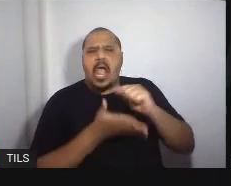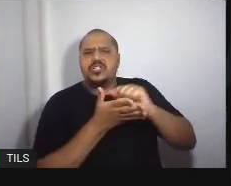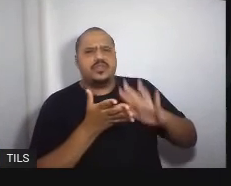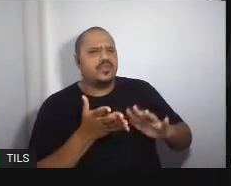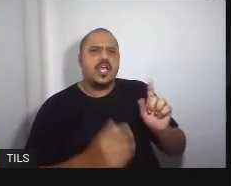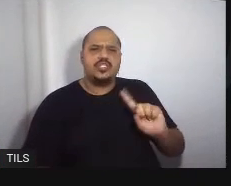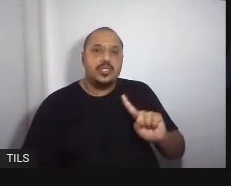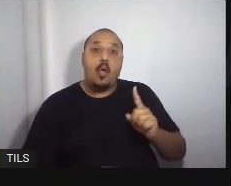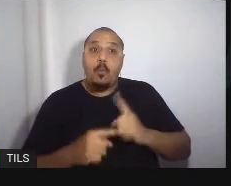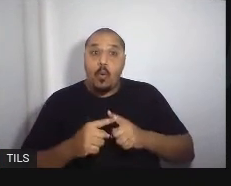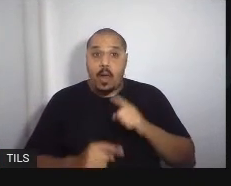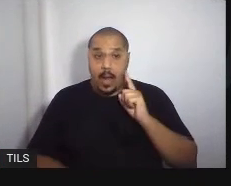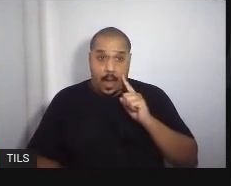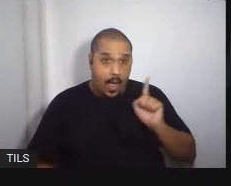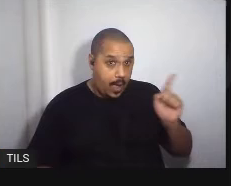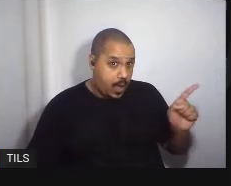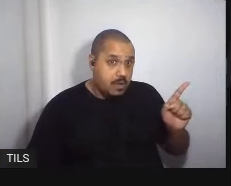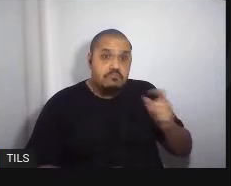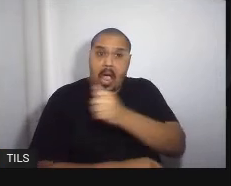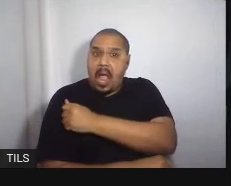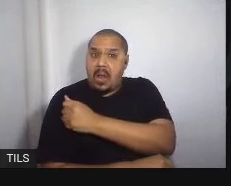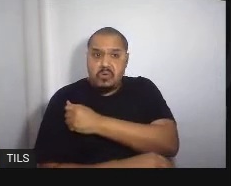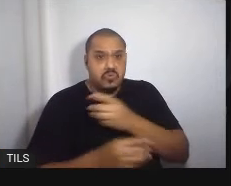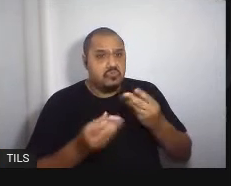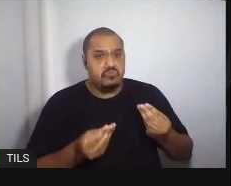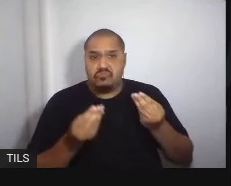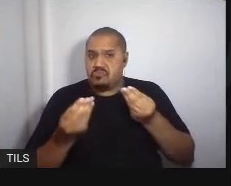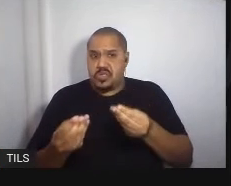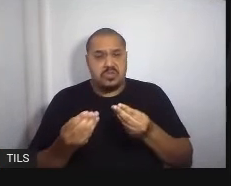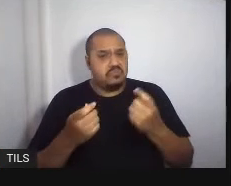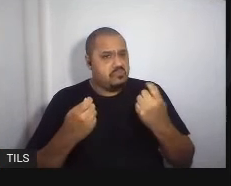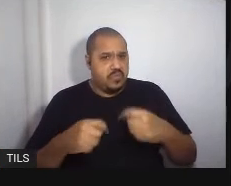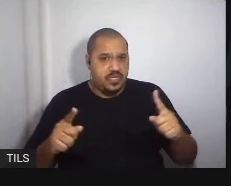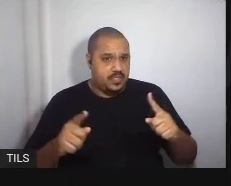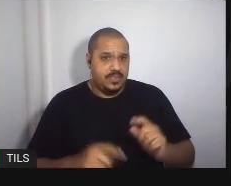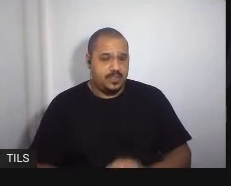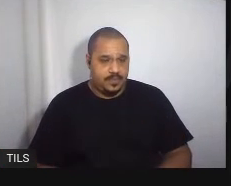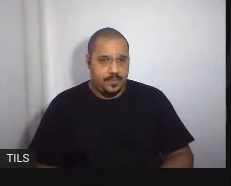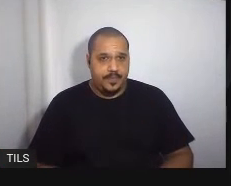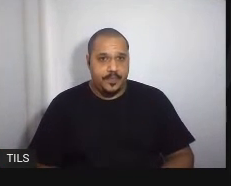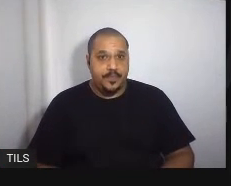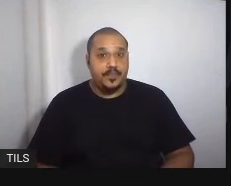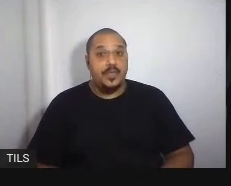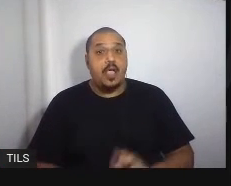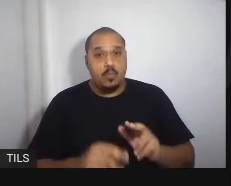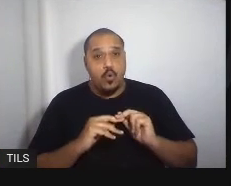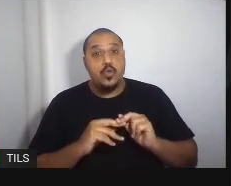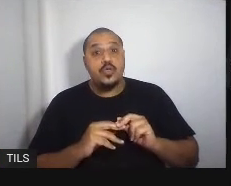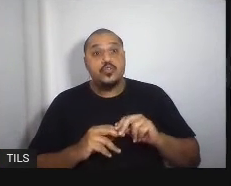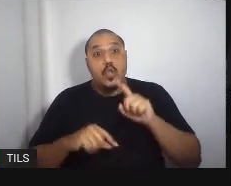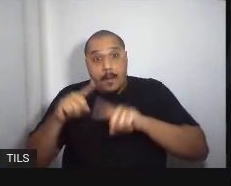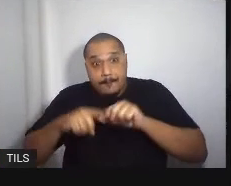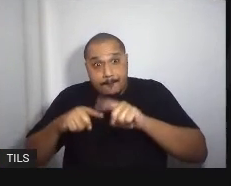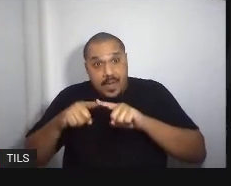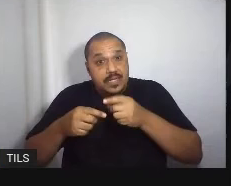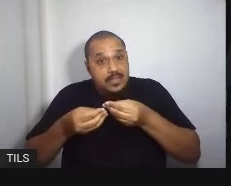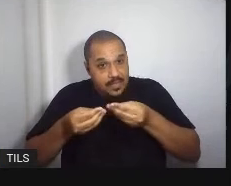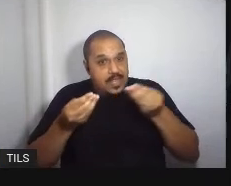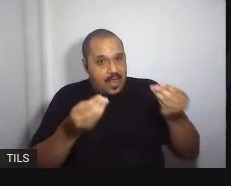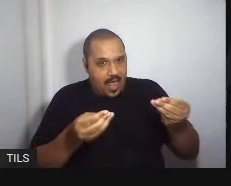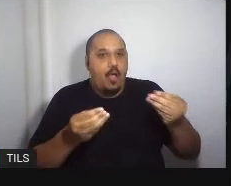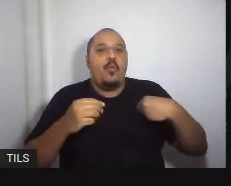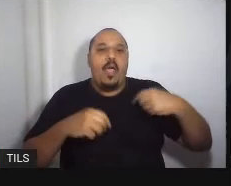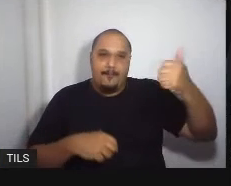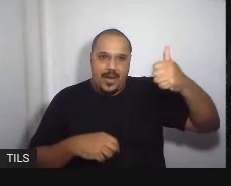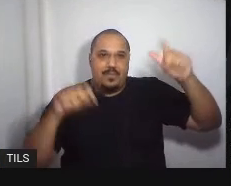têm mais que entregar mais nada. Toda a entrega será feita nesse primeiro tópico aqui, entrega de